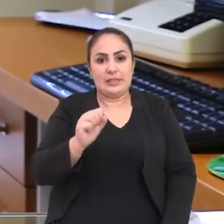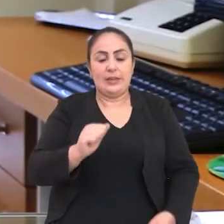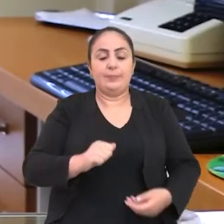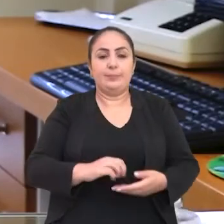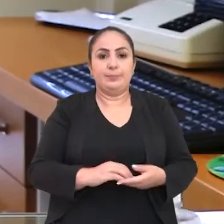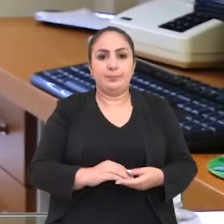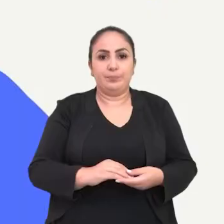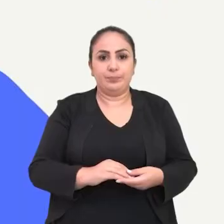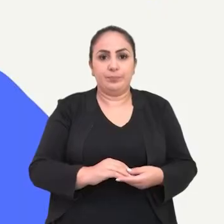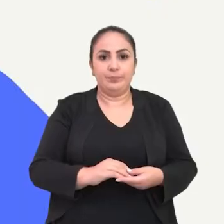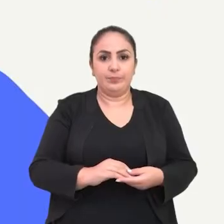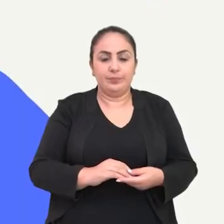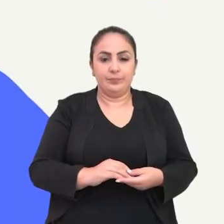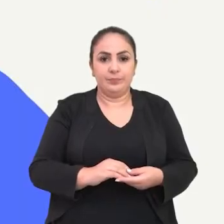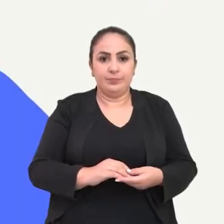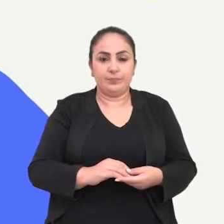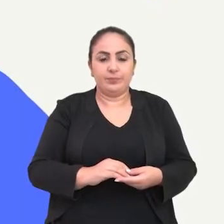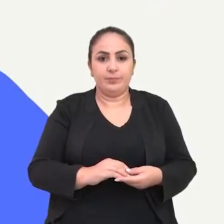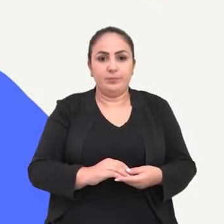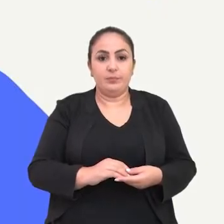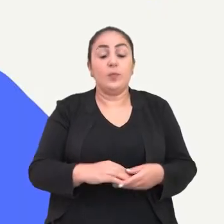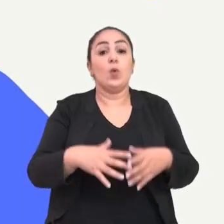neoplasia prostática.